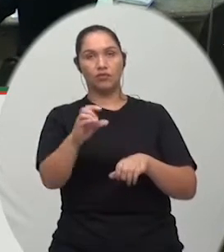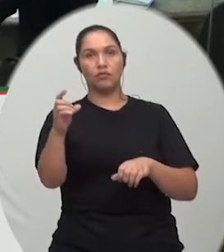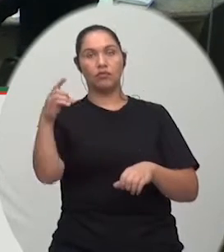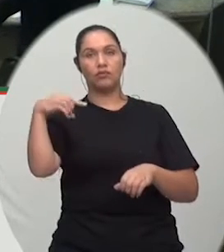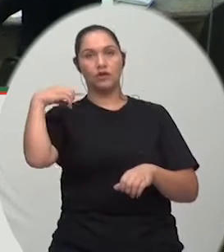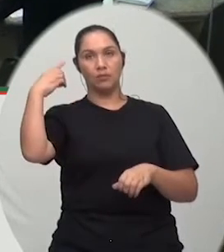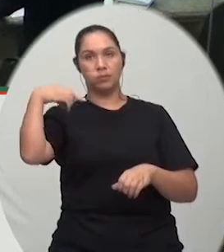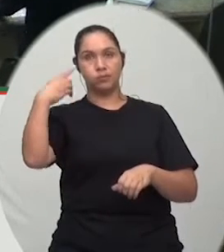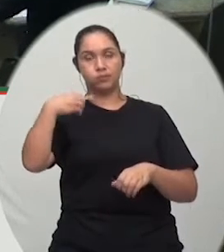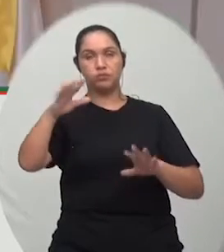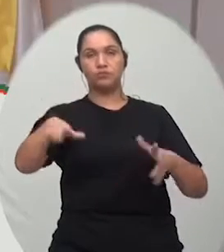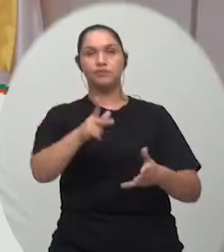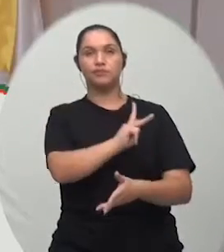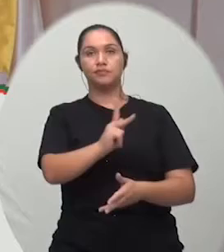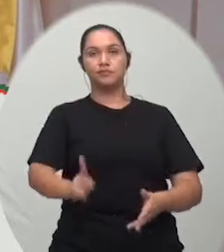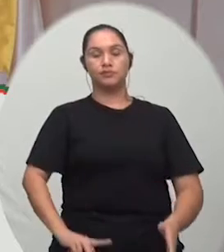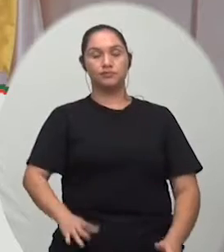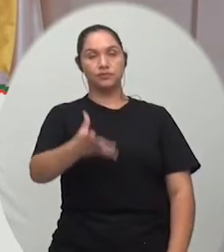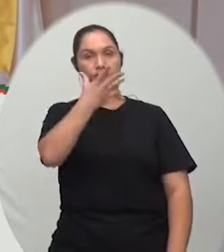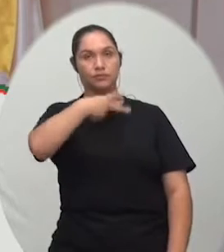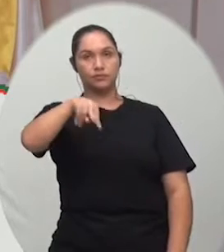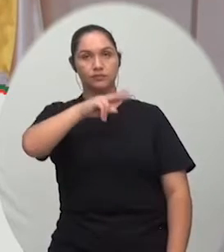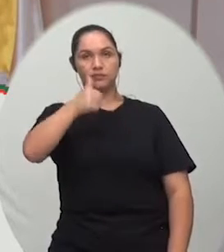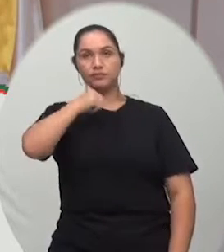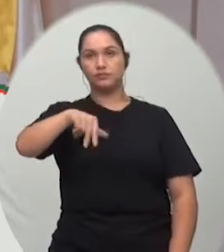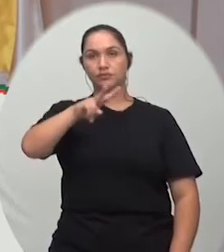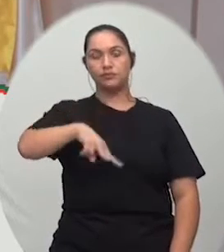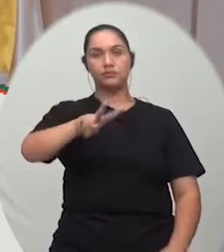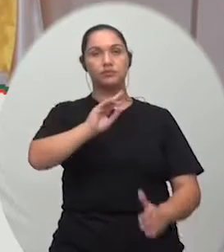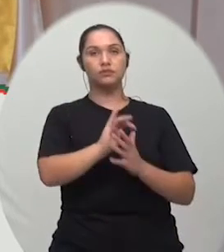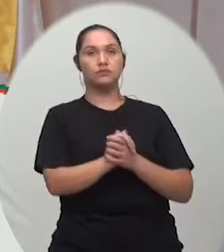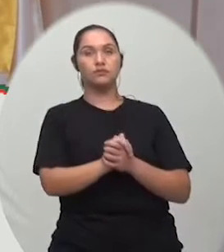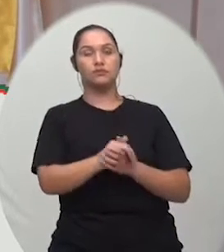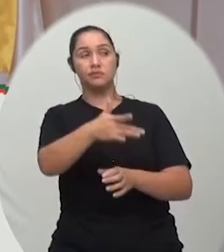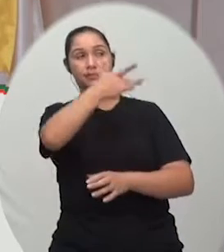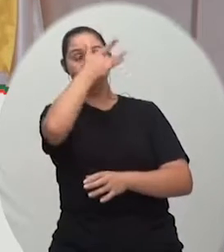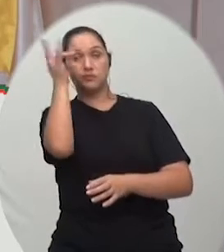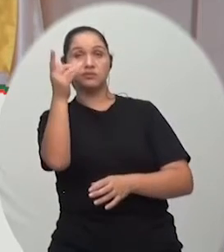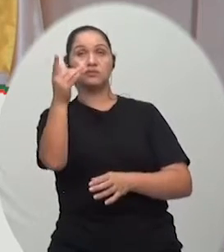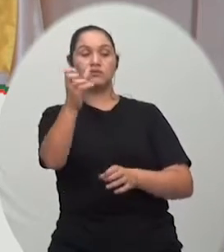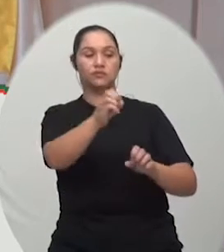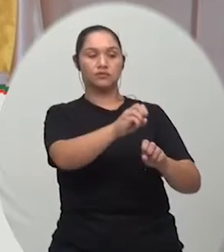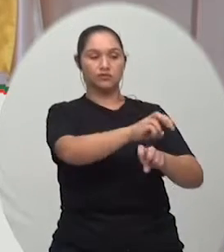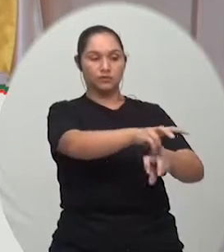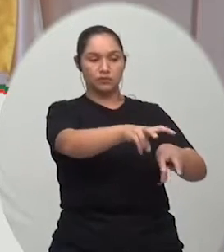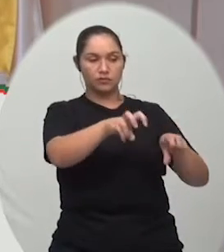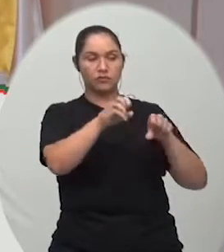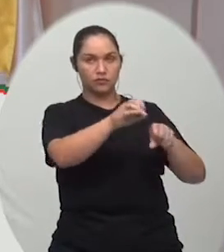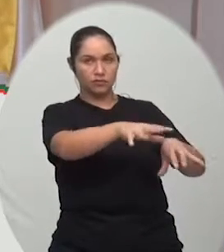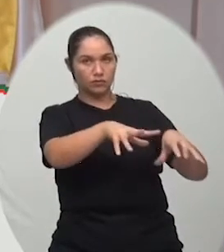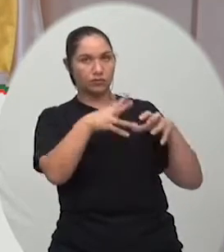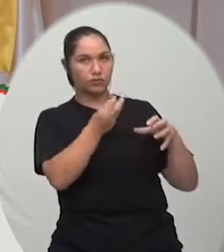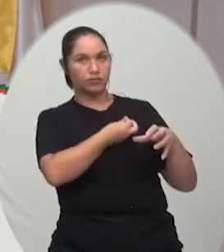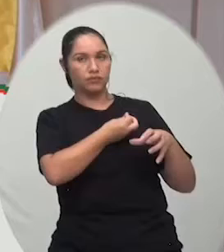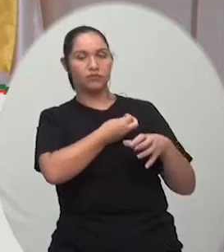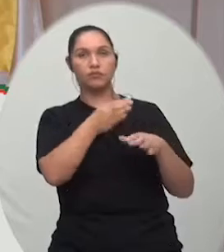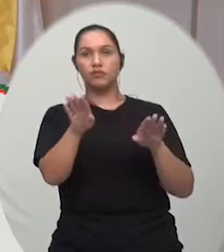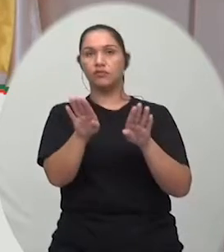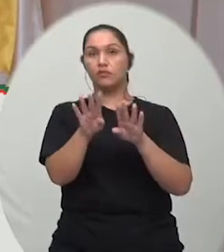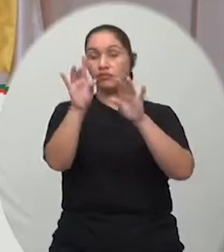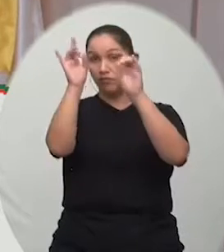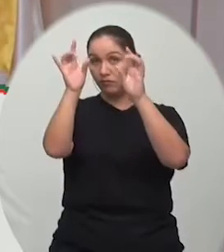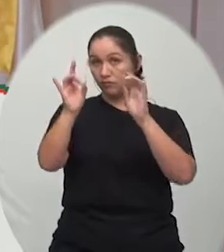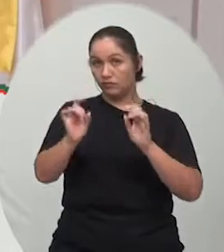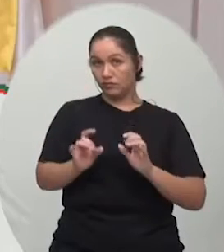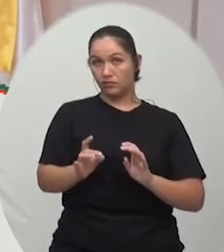Senhor presidente, colegas vereadores, colegas vereadoras, público que nos acompanha aqui pelas galerias, em especial